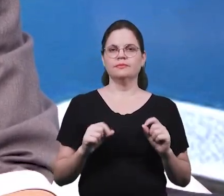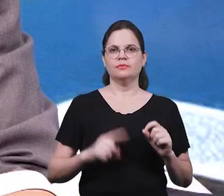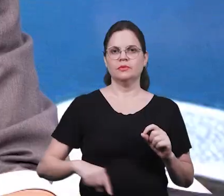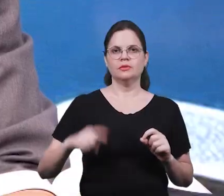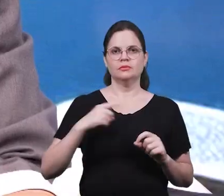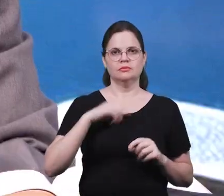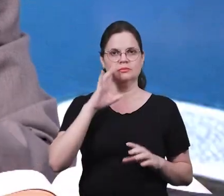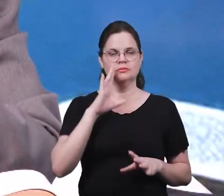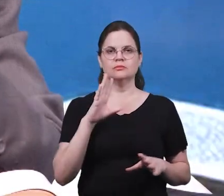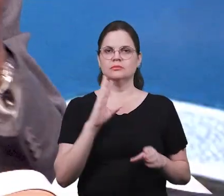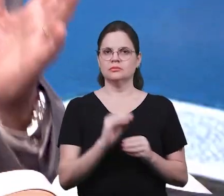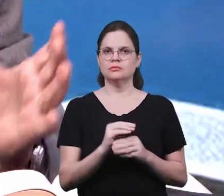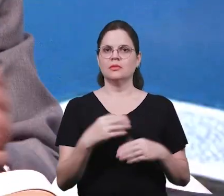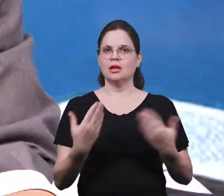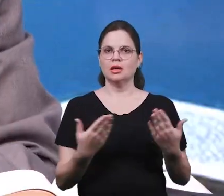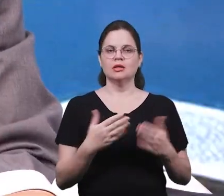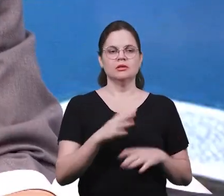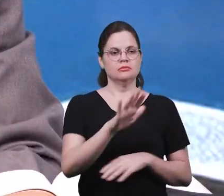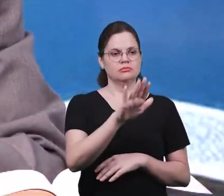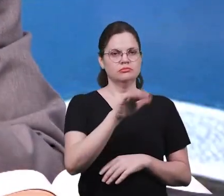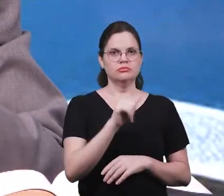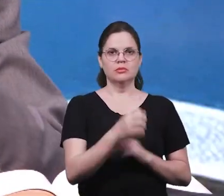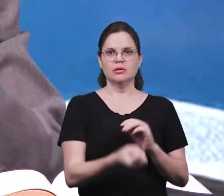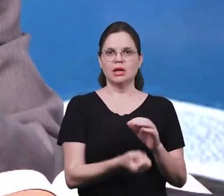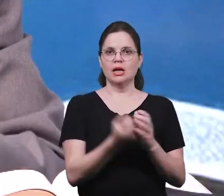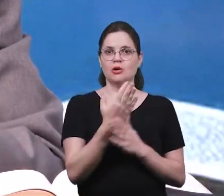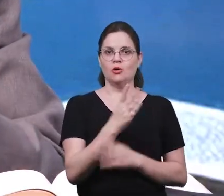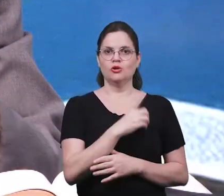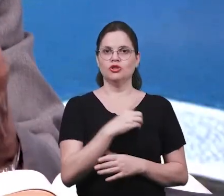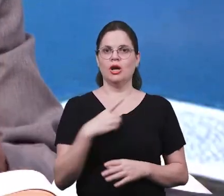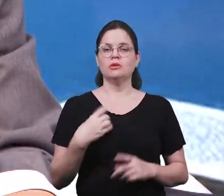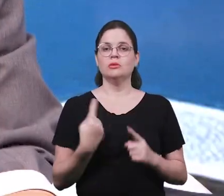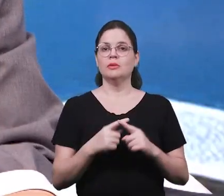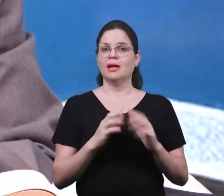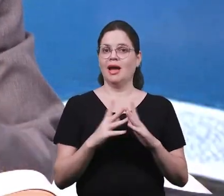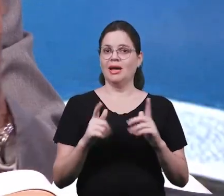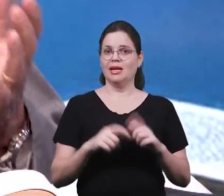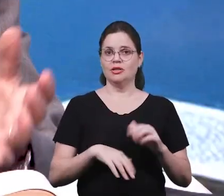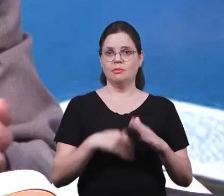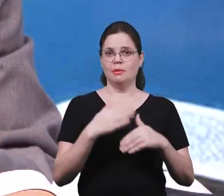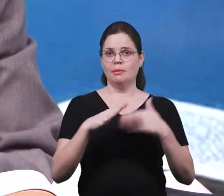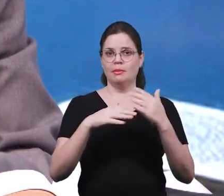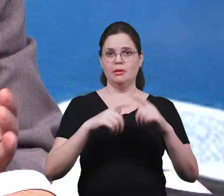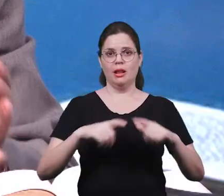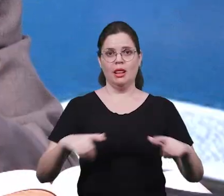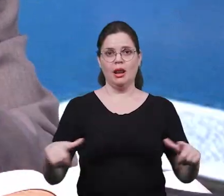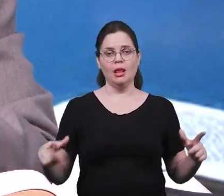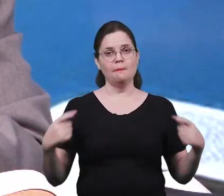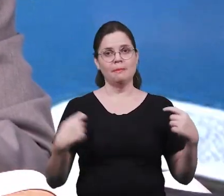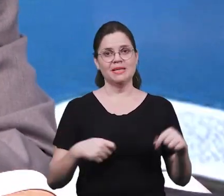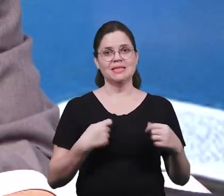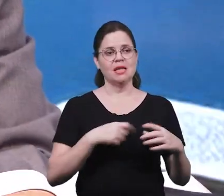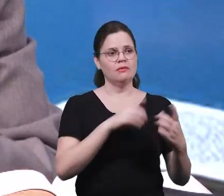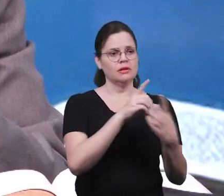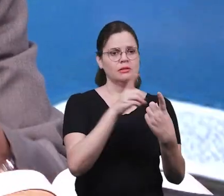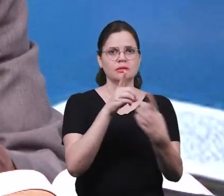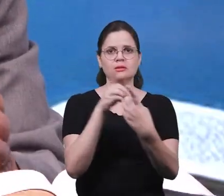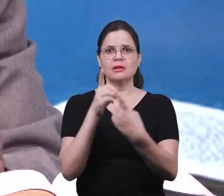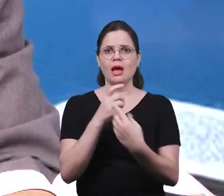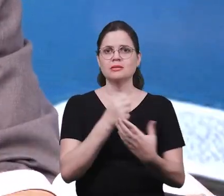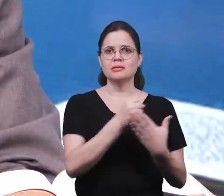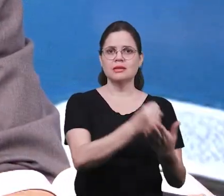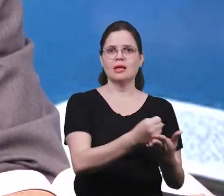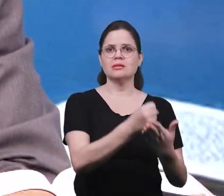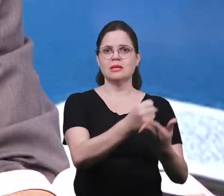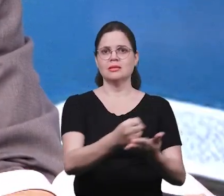instituição dos diáconos. As igrejas estavam crescendo e as pessoas estavam precisando de assistência aos órfãos, assistência às viúvas, e aí,